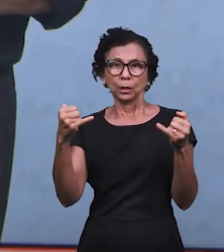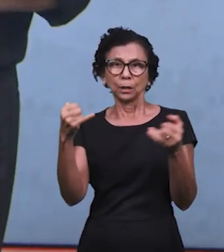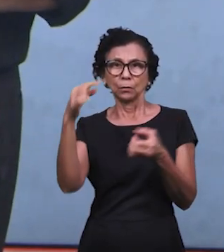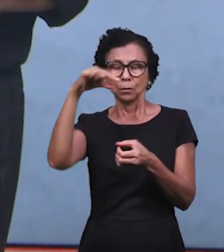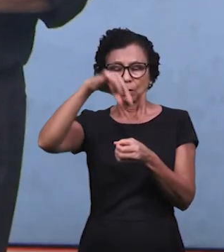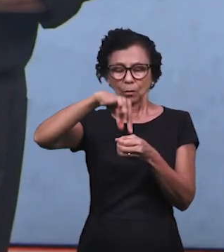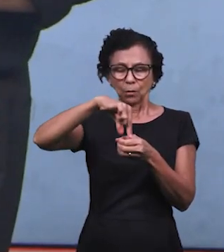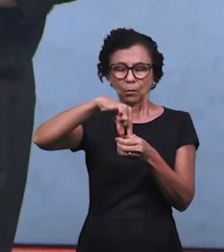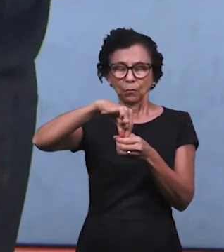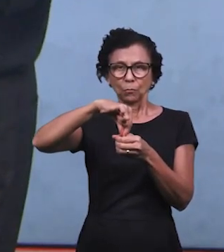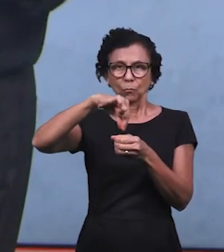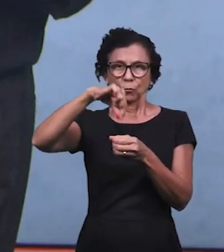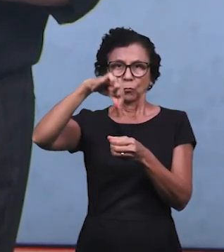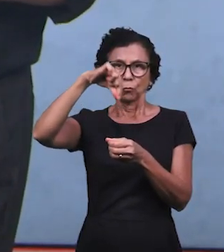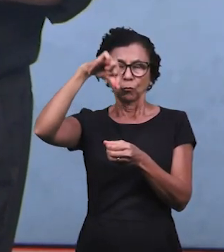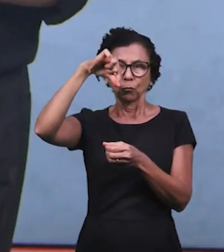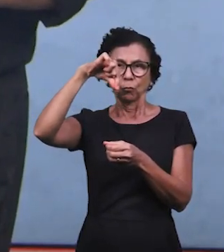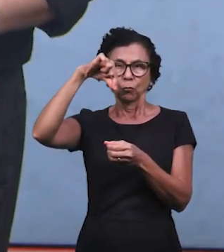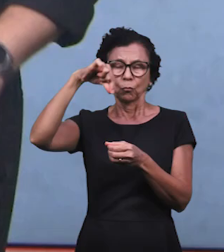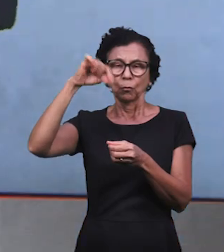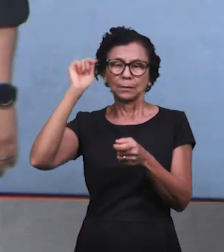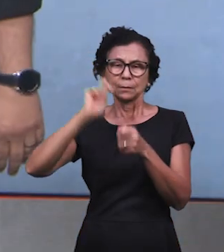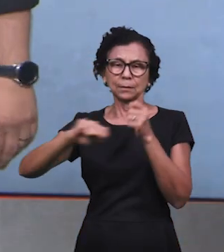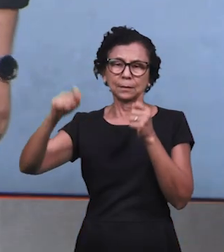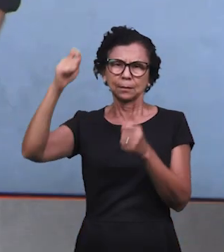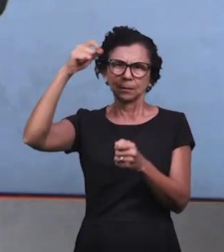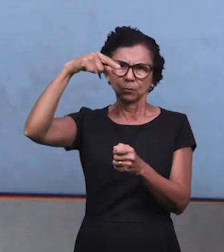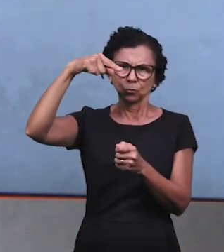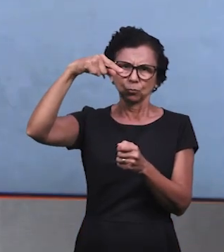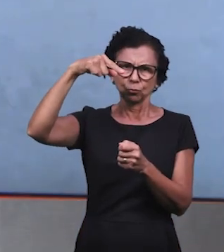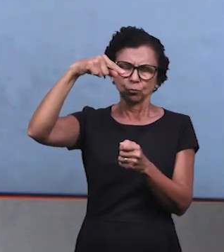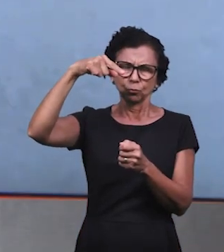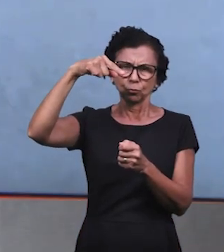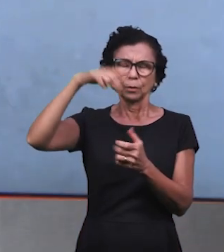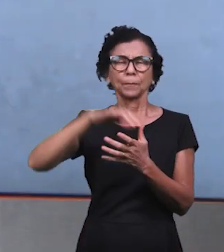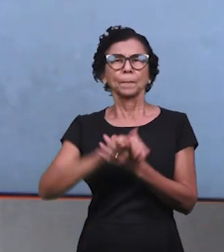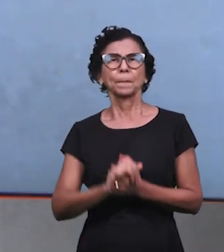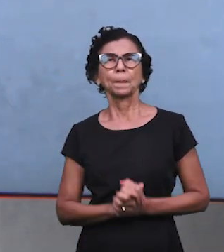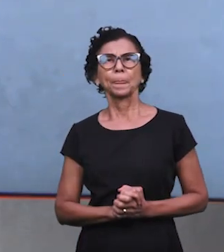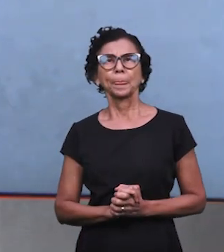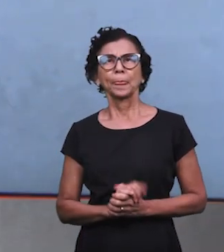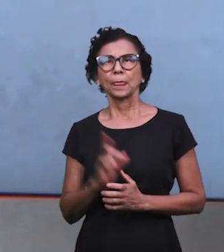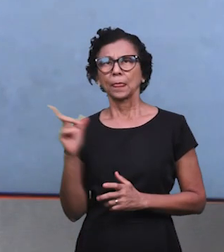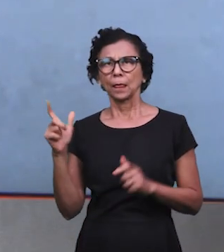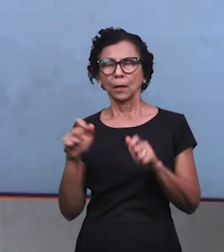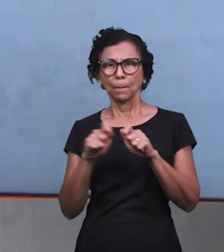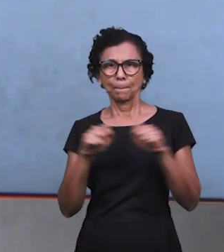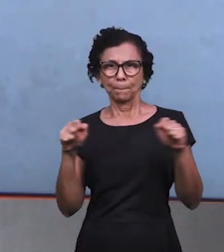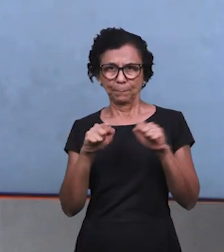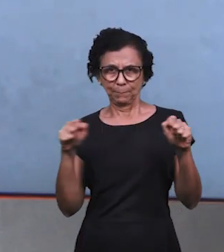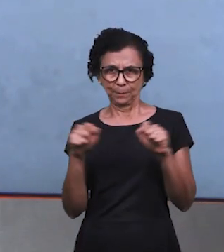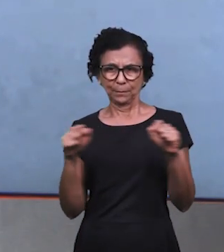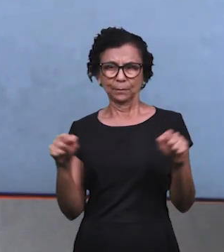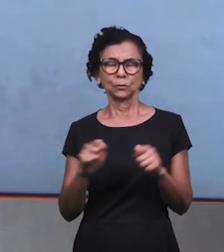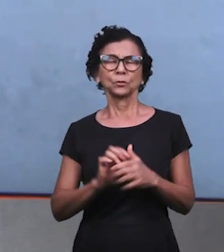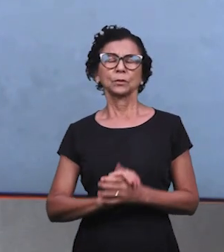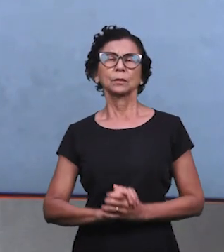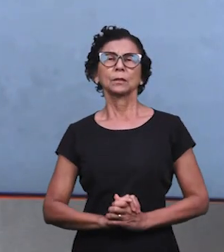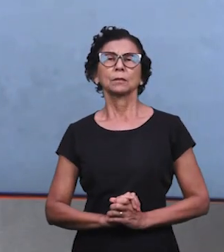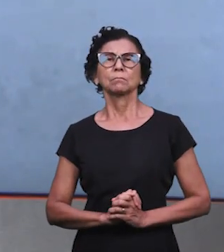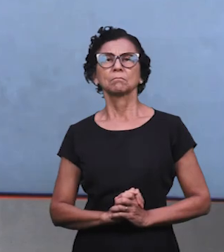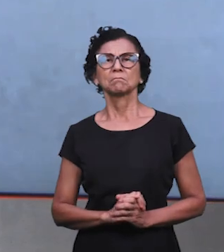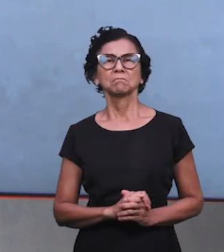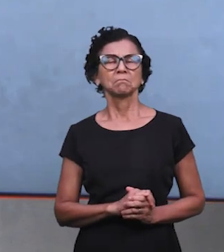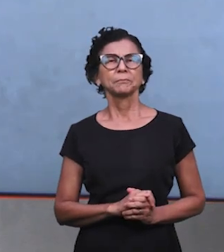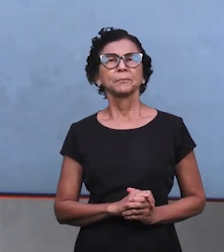copo sem óleo, que funciona da mesma forma. Eu estou usando como pavio, olha, um barbante comum, que a gente encontra